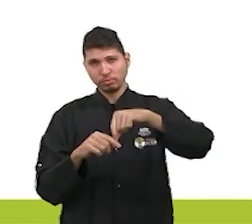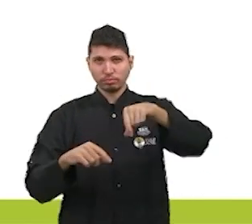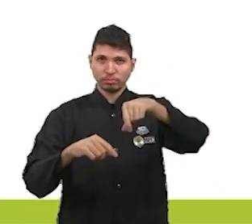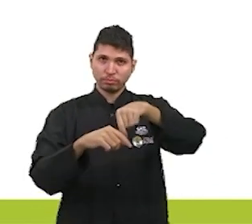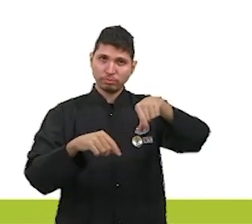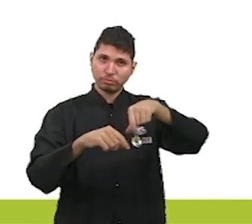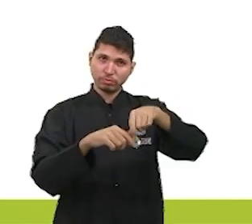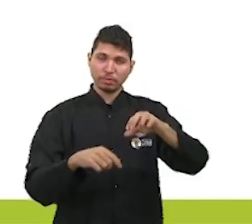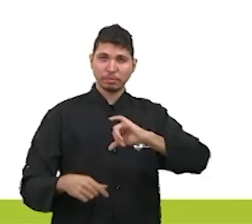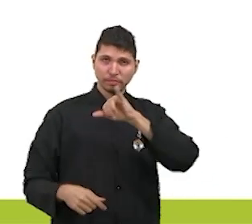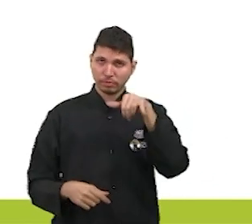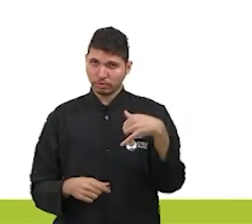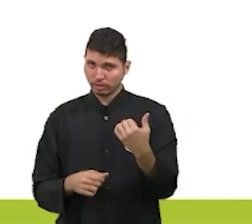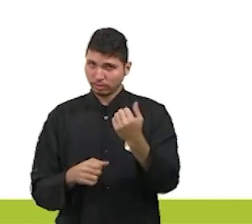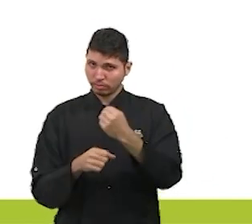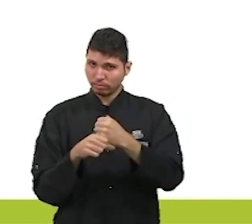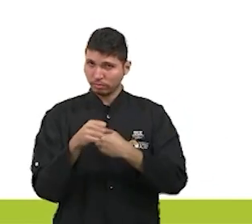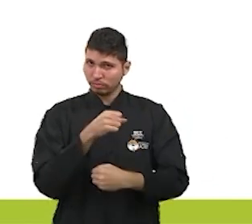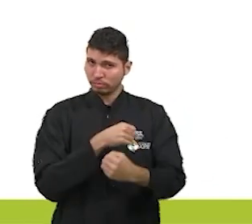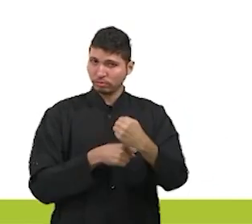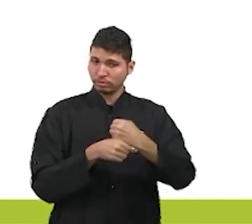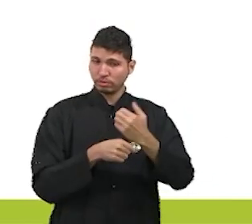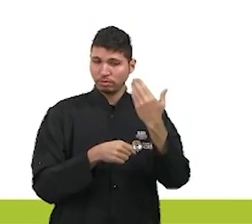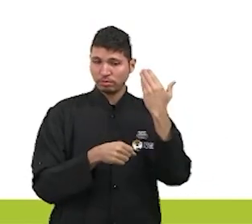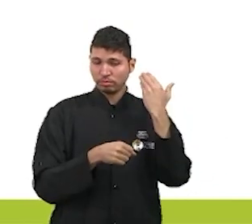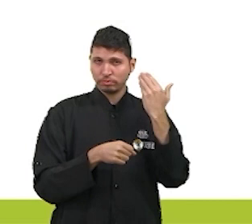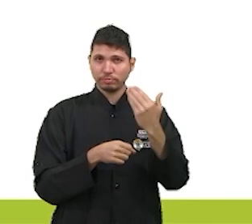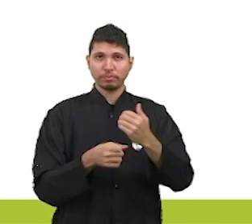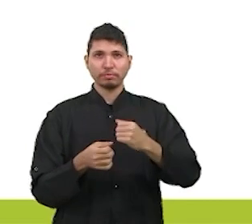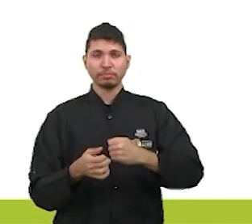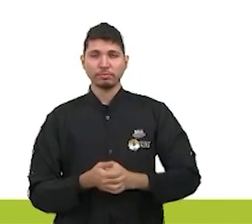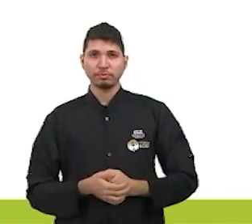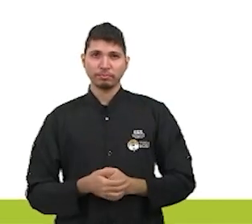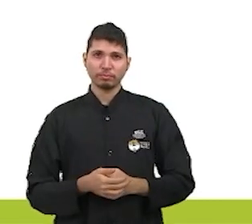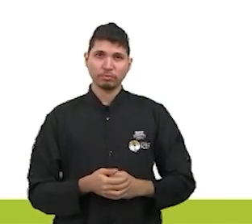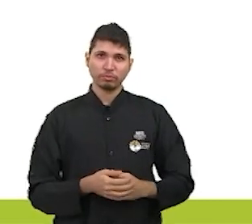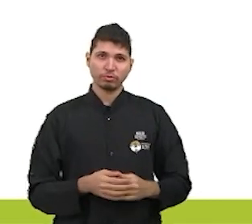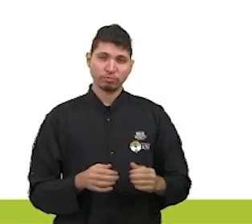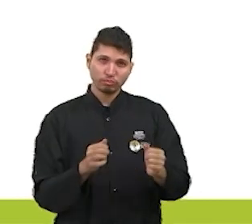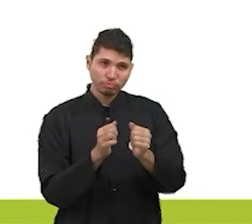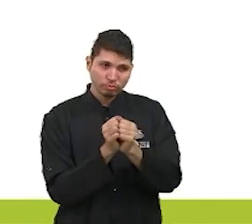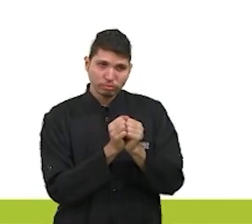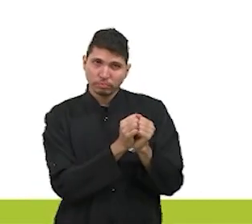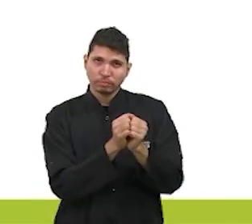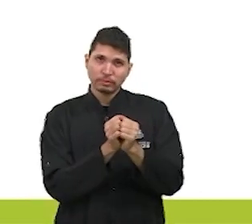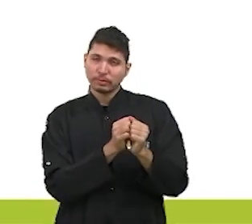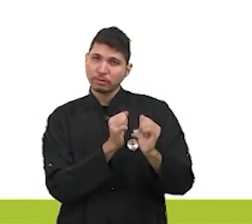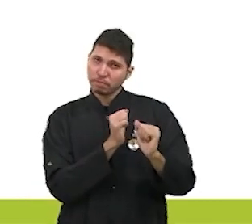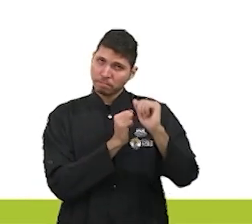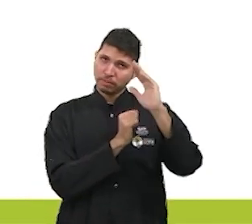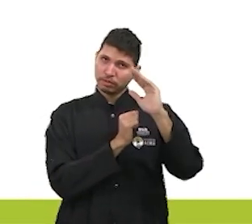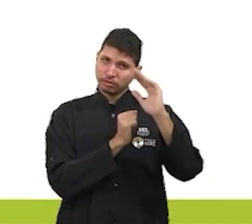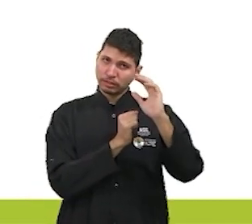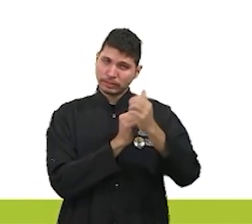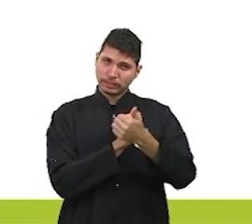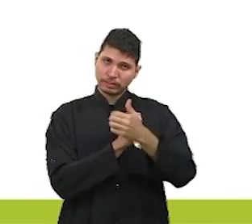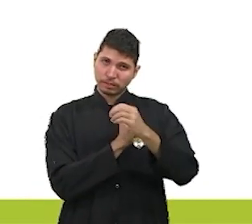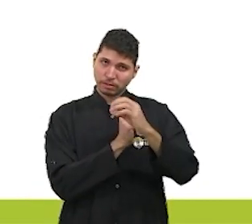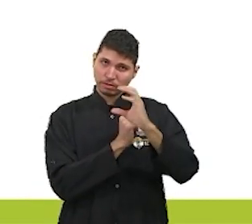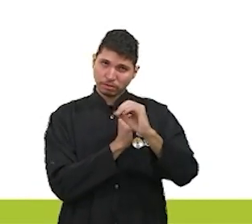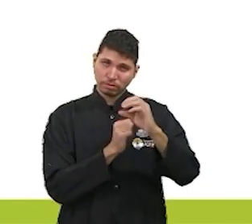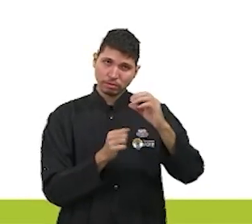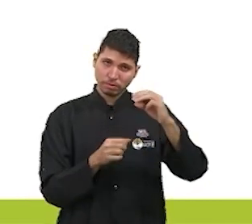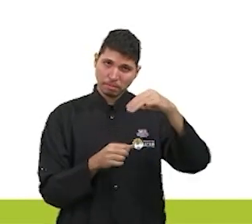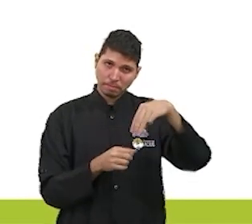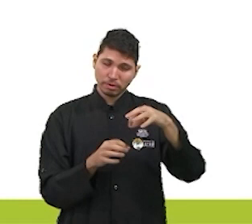anos anteriores, que juntas totalizarão mais de 100 metros de comprimento, dos quais ele